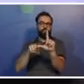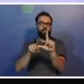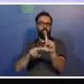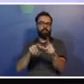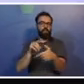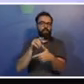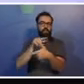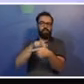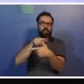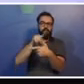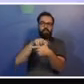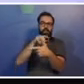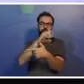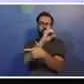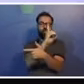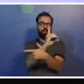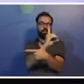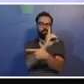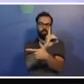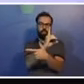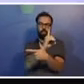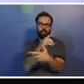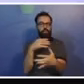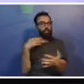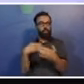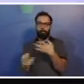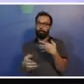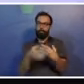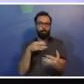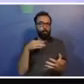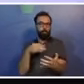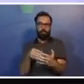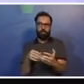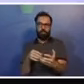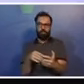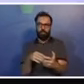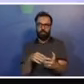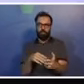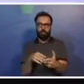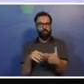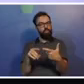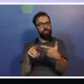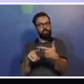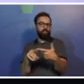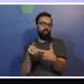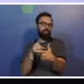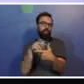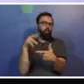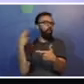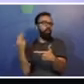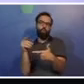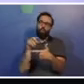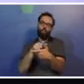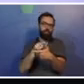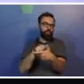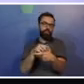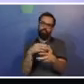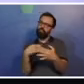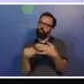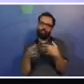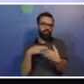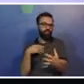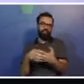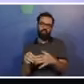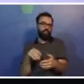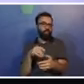D. Só que aqui tanto faz eu representar o lado maior quanto o lado